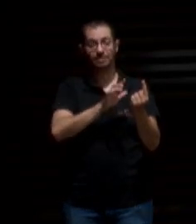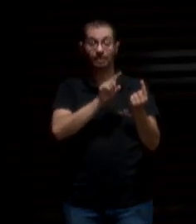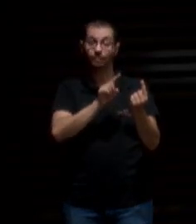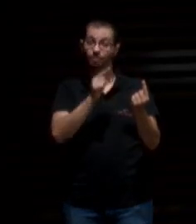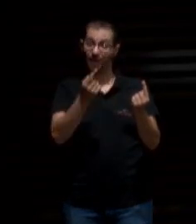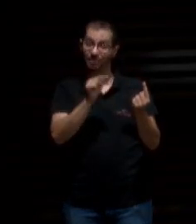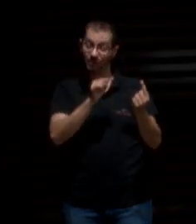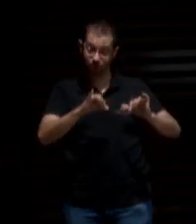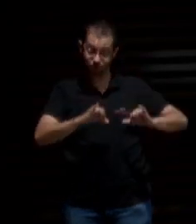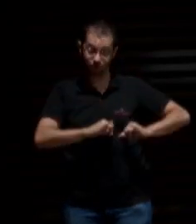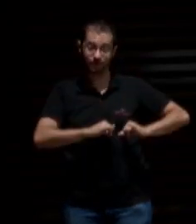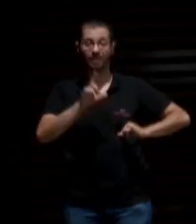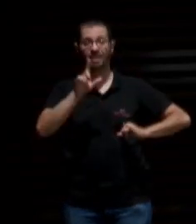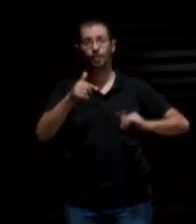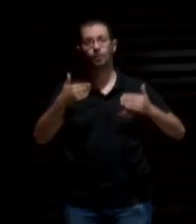amados,